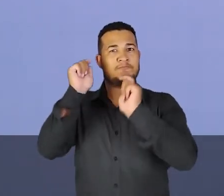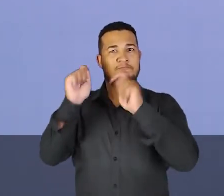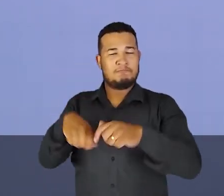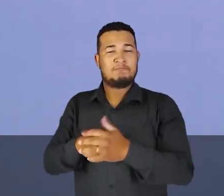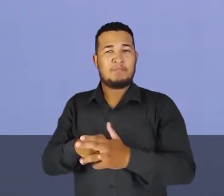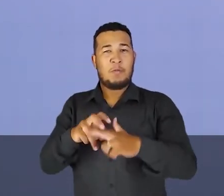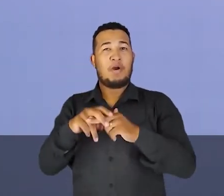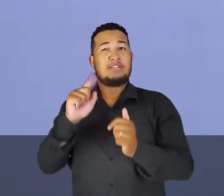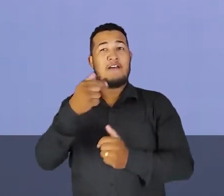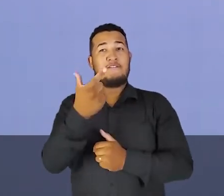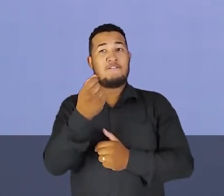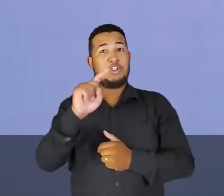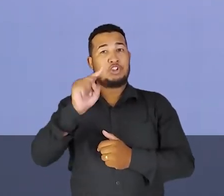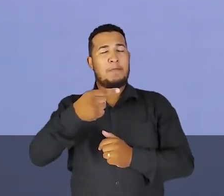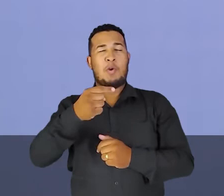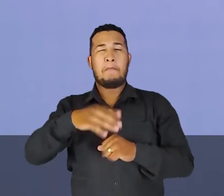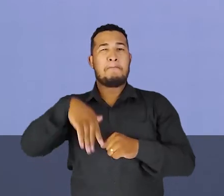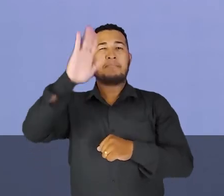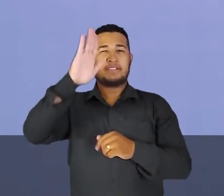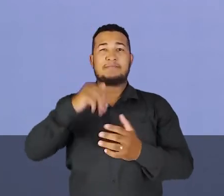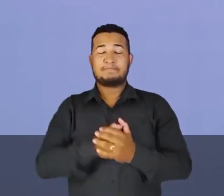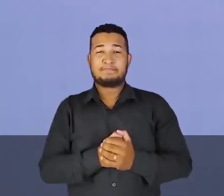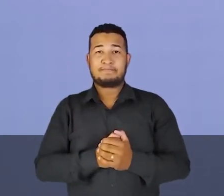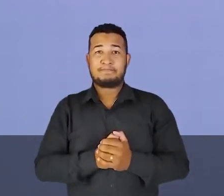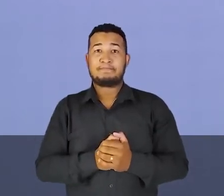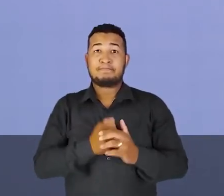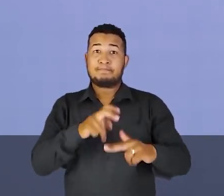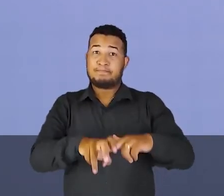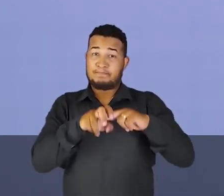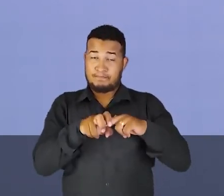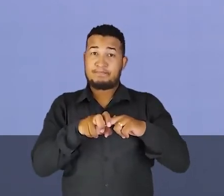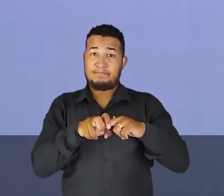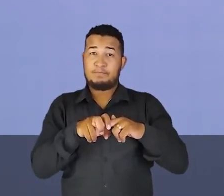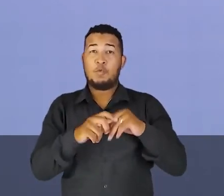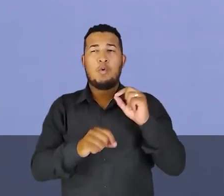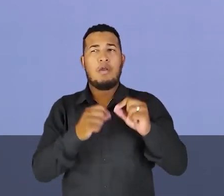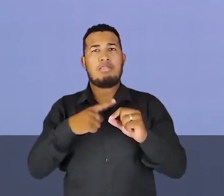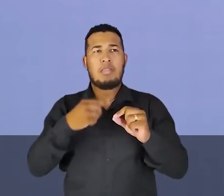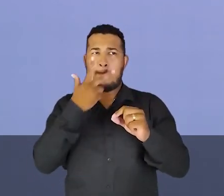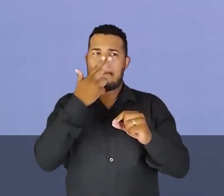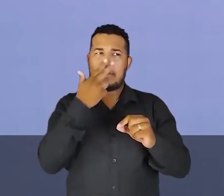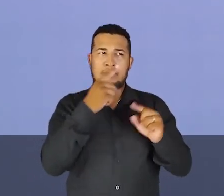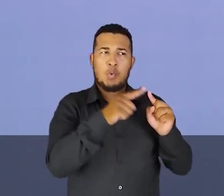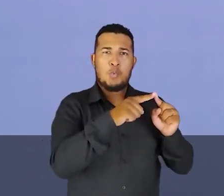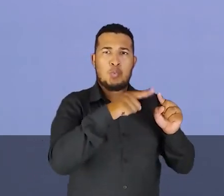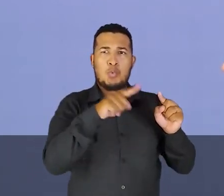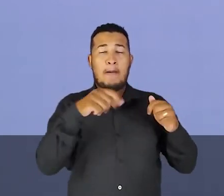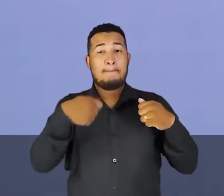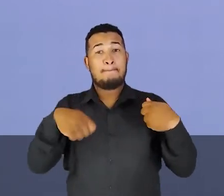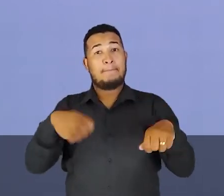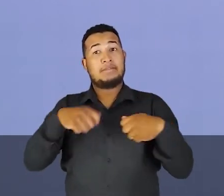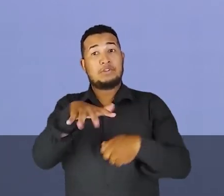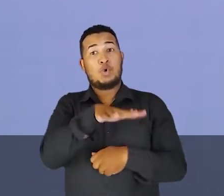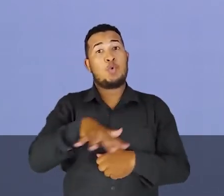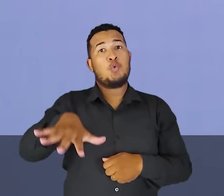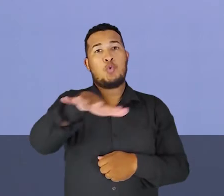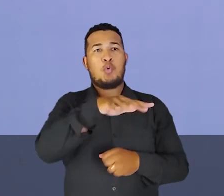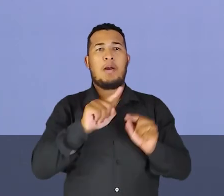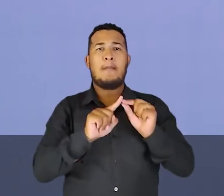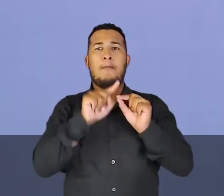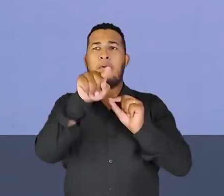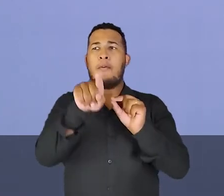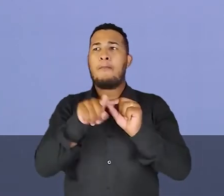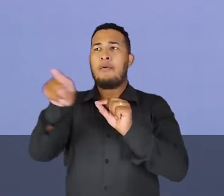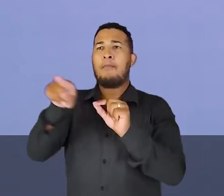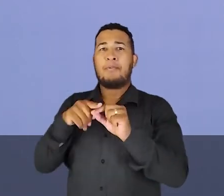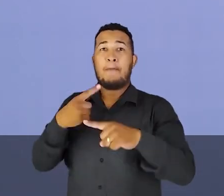de 20.000 Hz. Tá? Então, e ela se desloca, precisa de um meio para se deslocar, né, exatamente